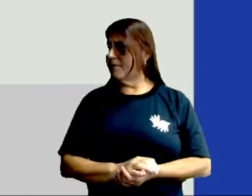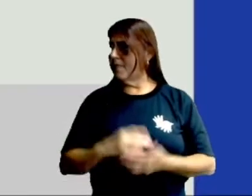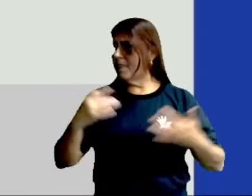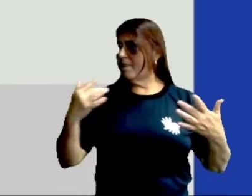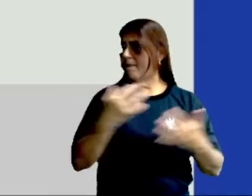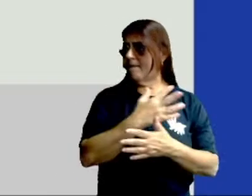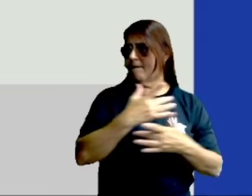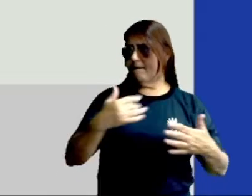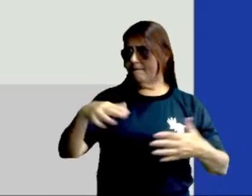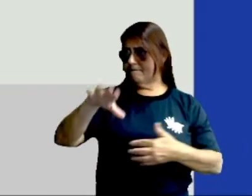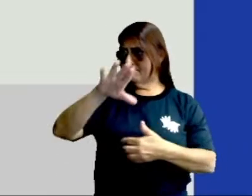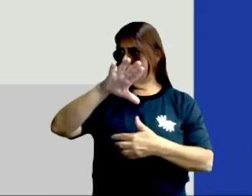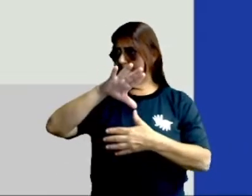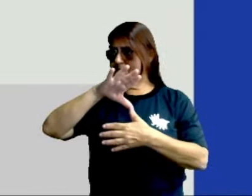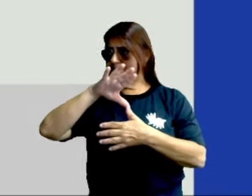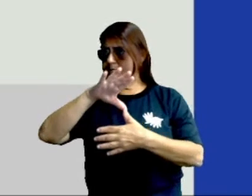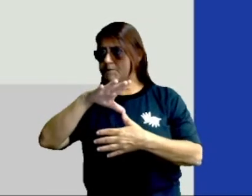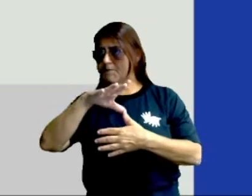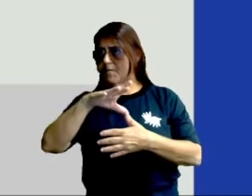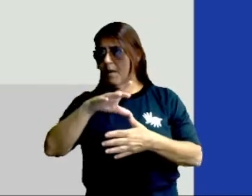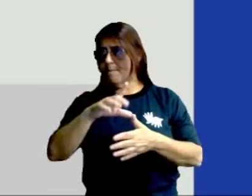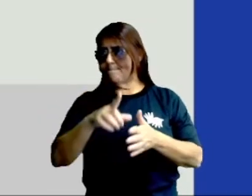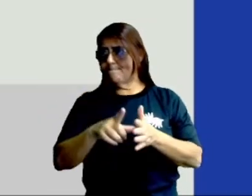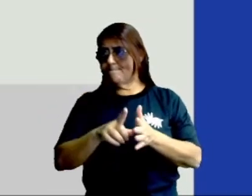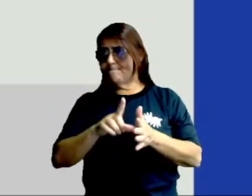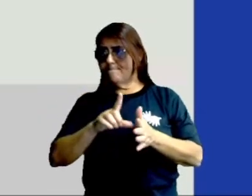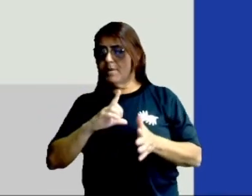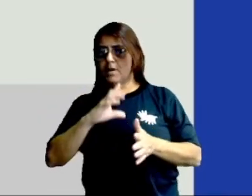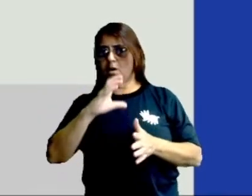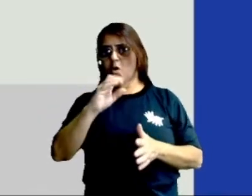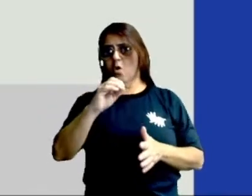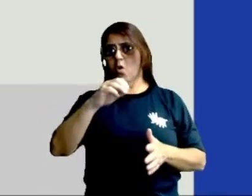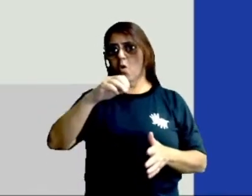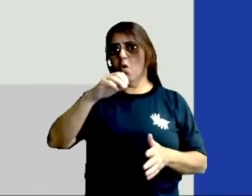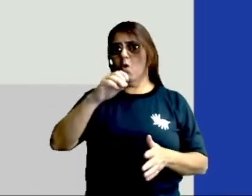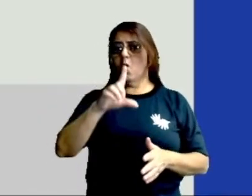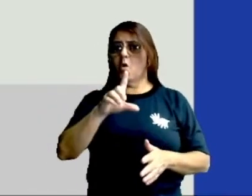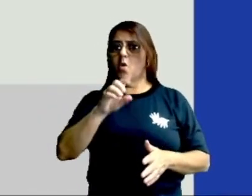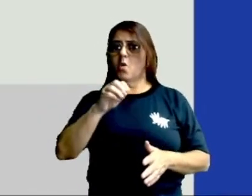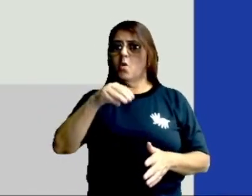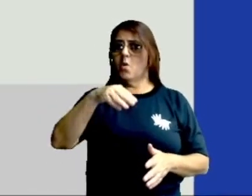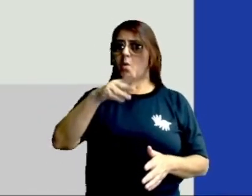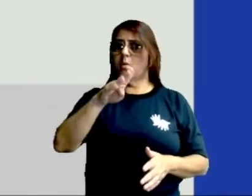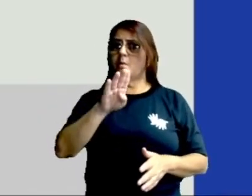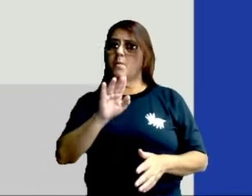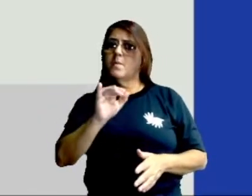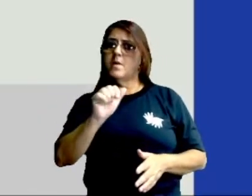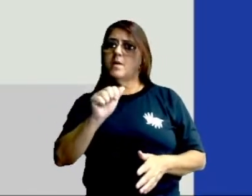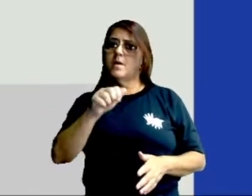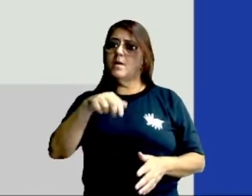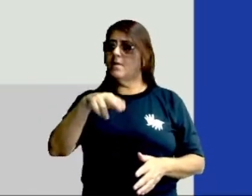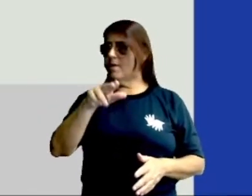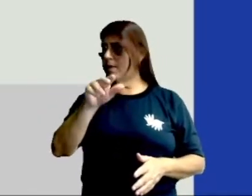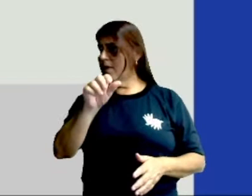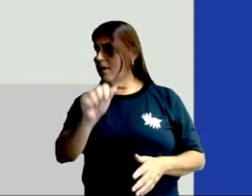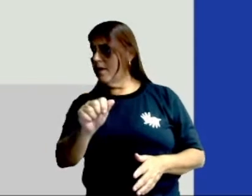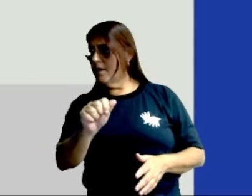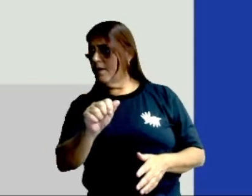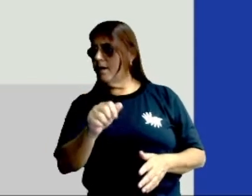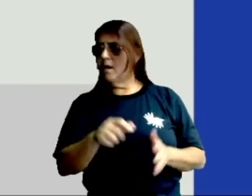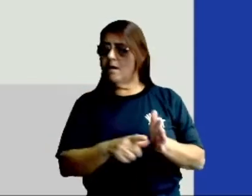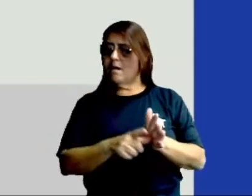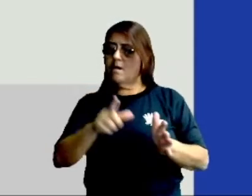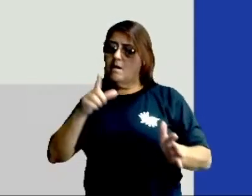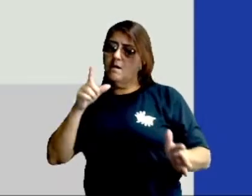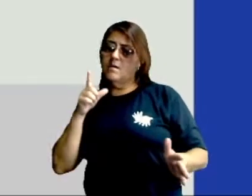as cidades na América pré-colombiana. Professor, por que cidades na América pré-colombiana? Porque é antes de